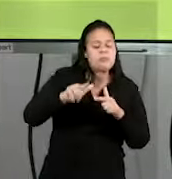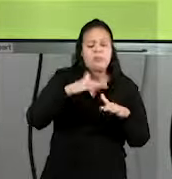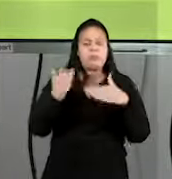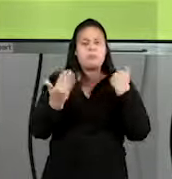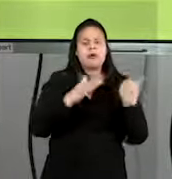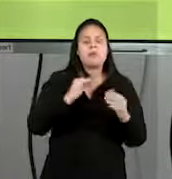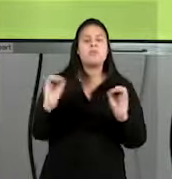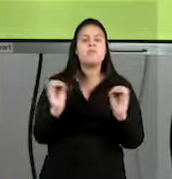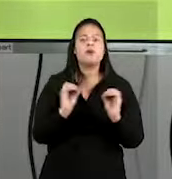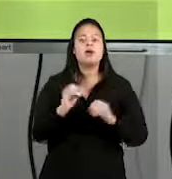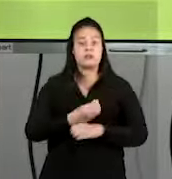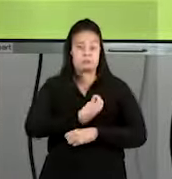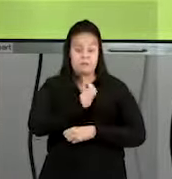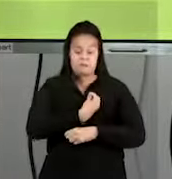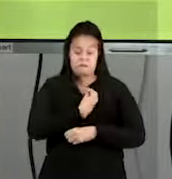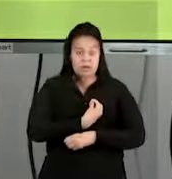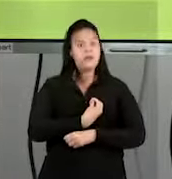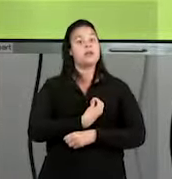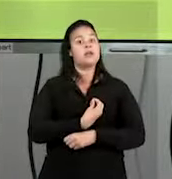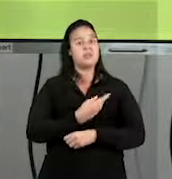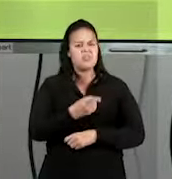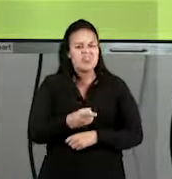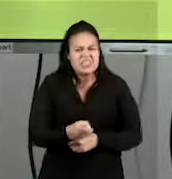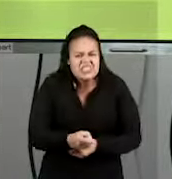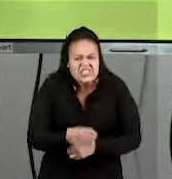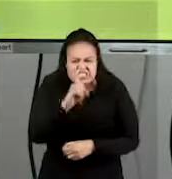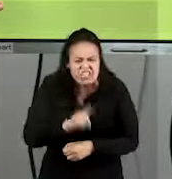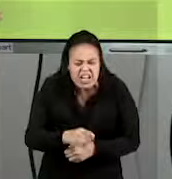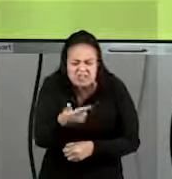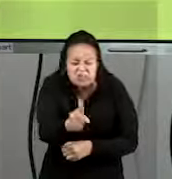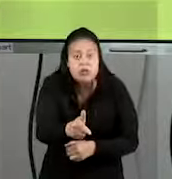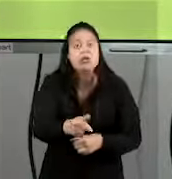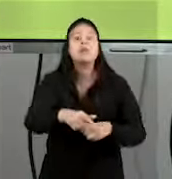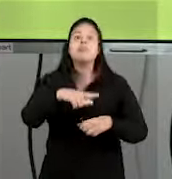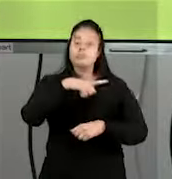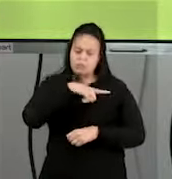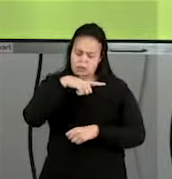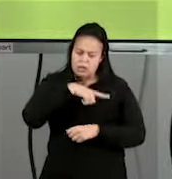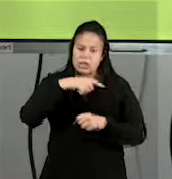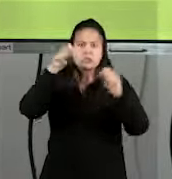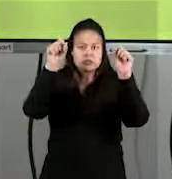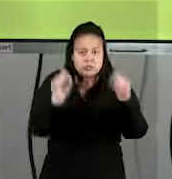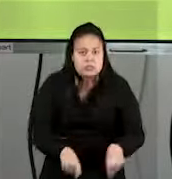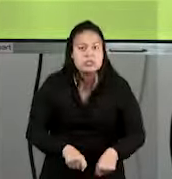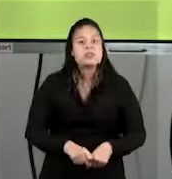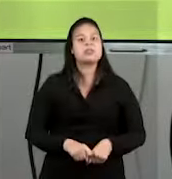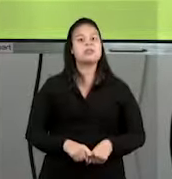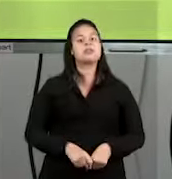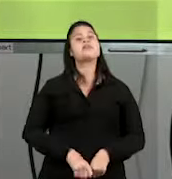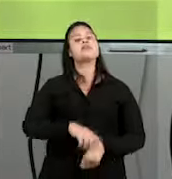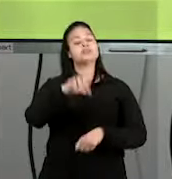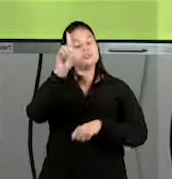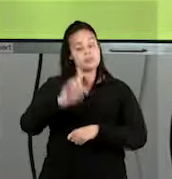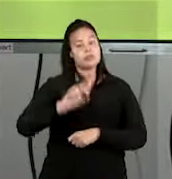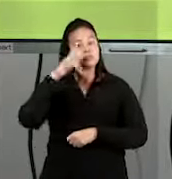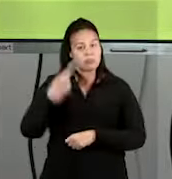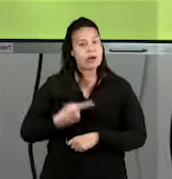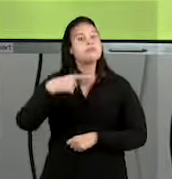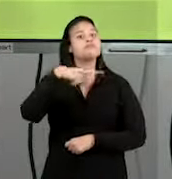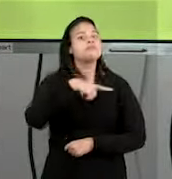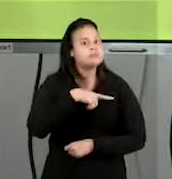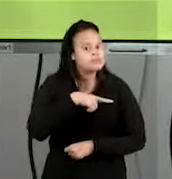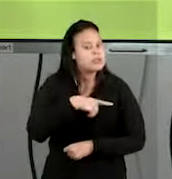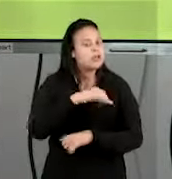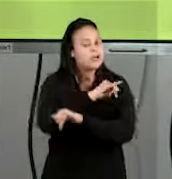direito a viver. Ninguém pode falar com você que você não tem o direito a viver, não tem o direito a existir. Isso é um direito humano. E eu